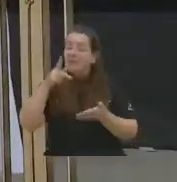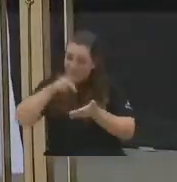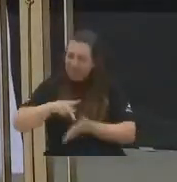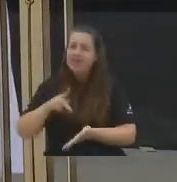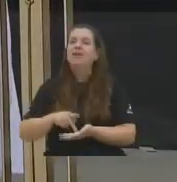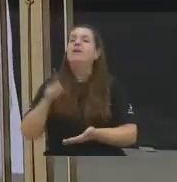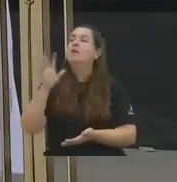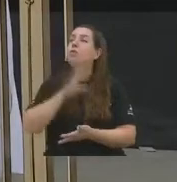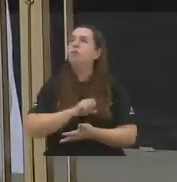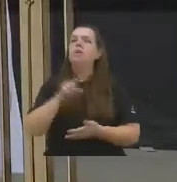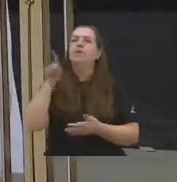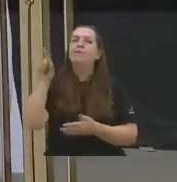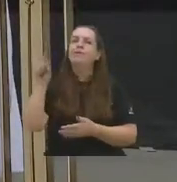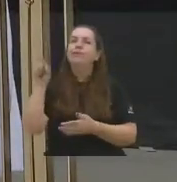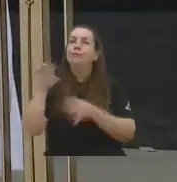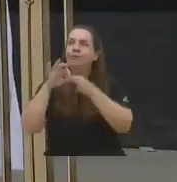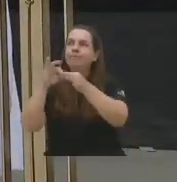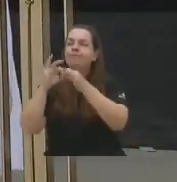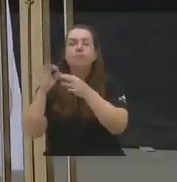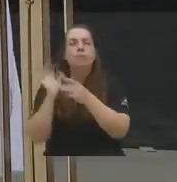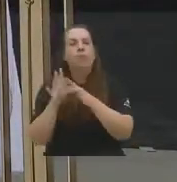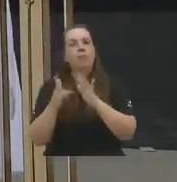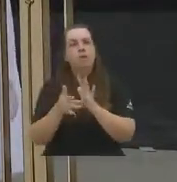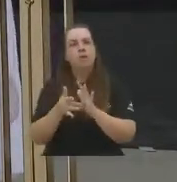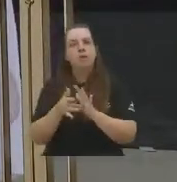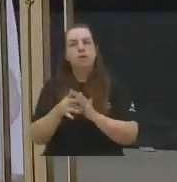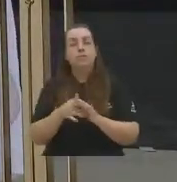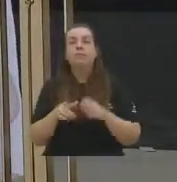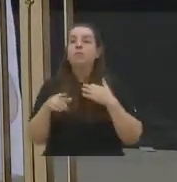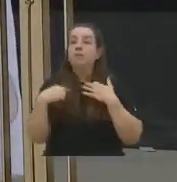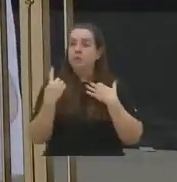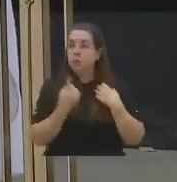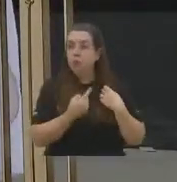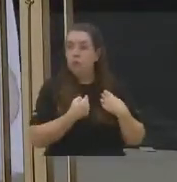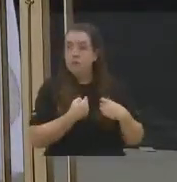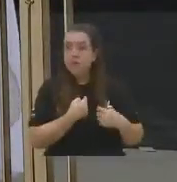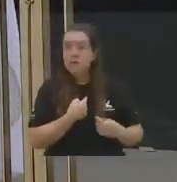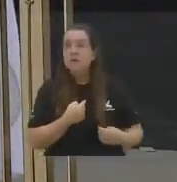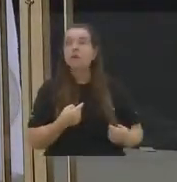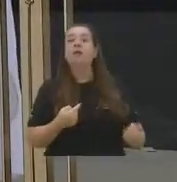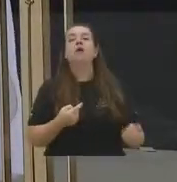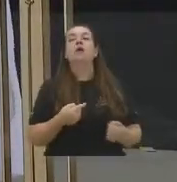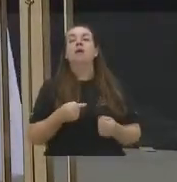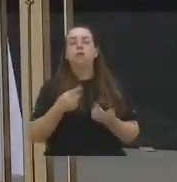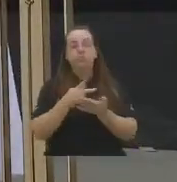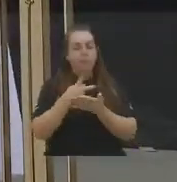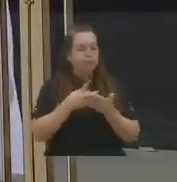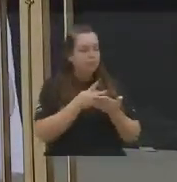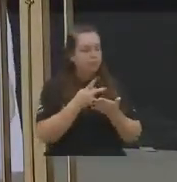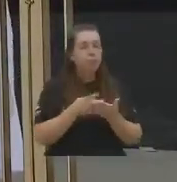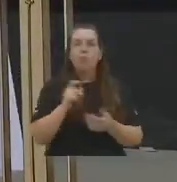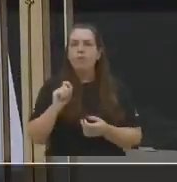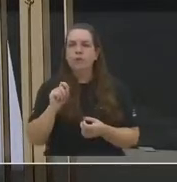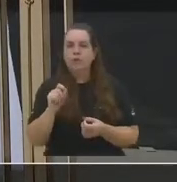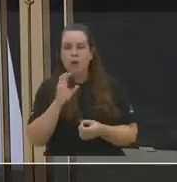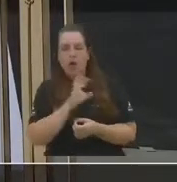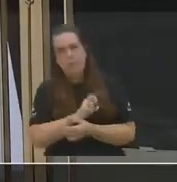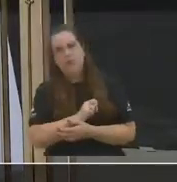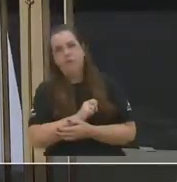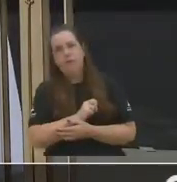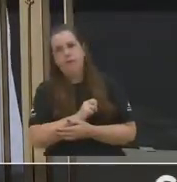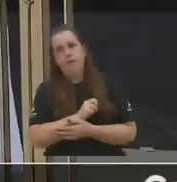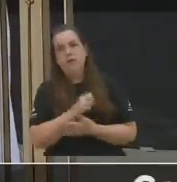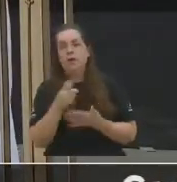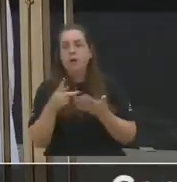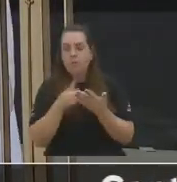amor. E no entanto, todos nós buscamos o amor, buscamos